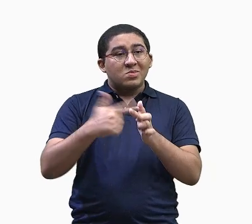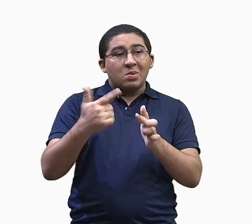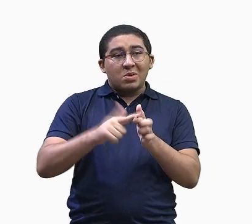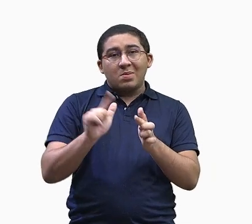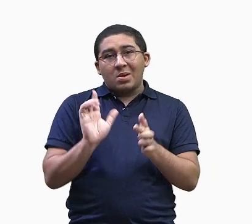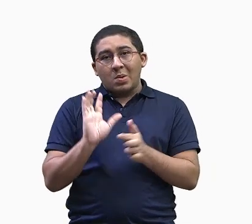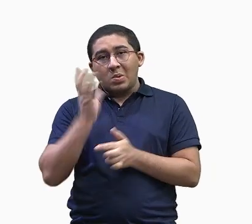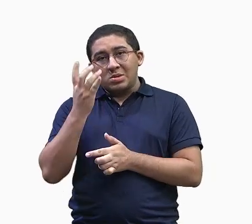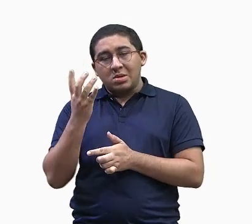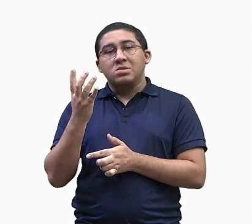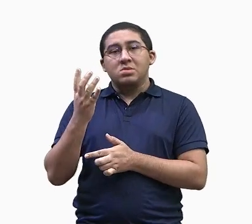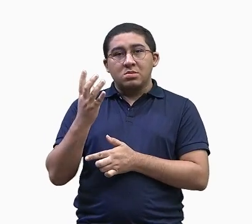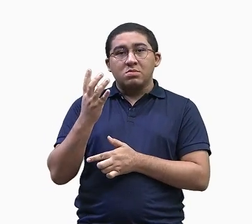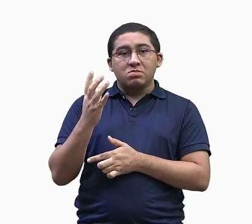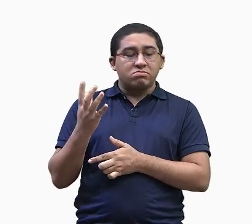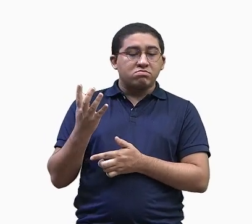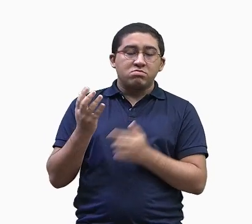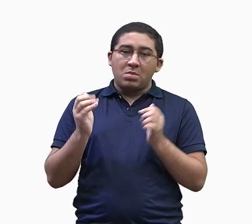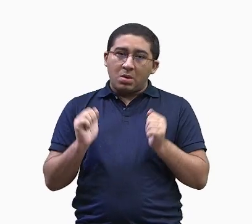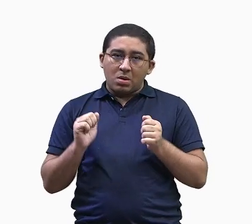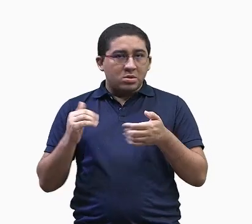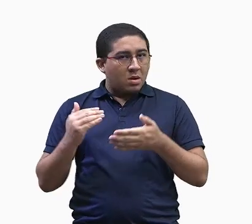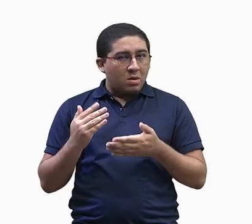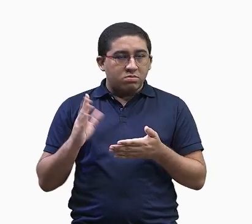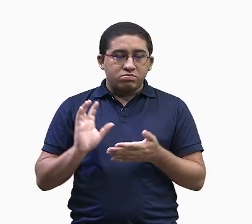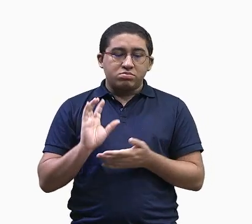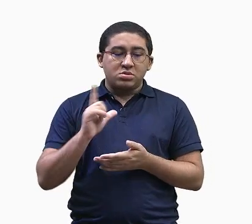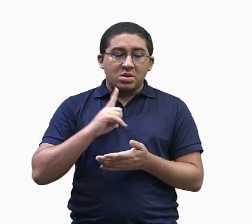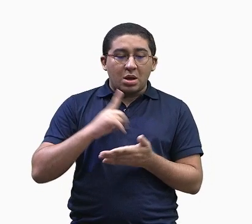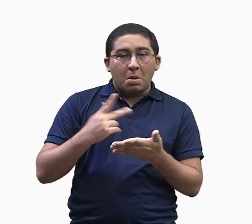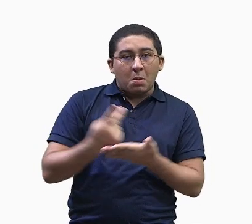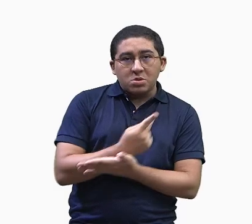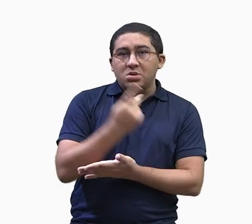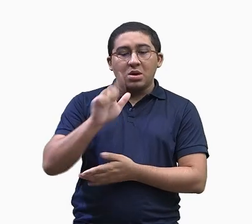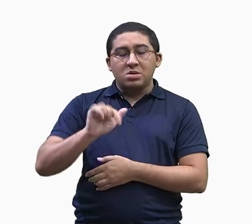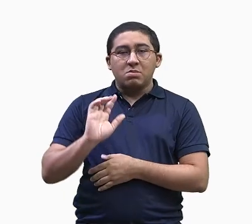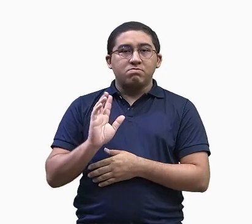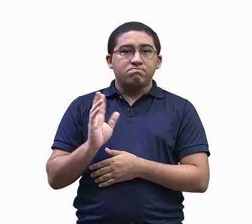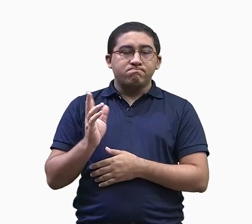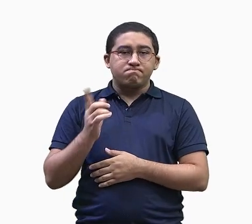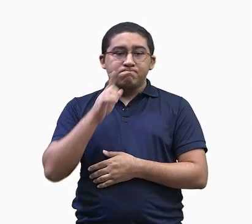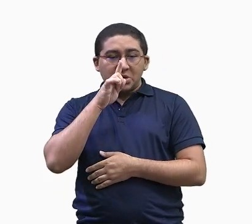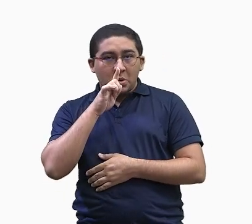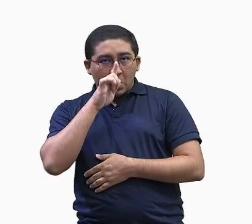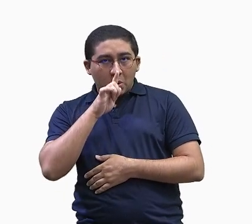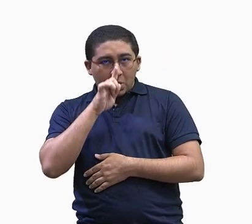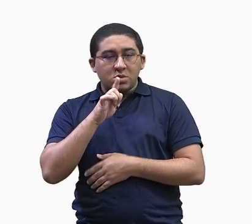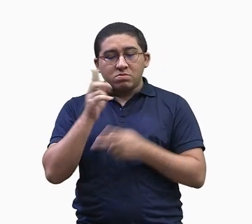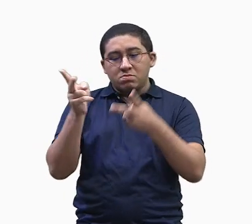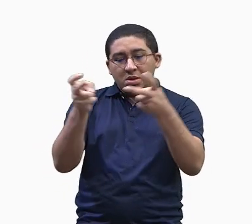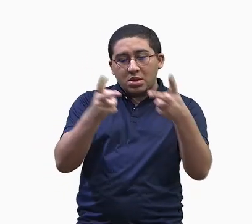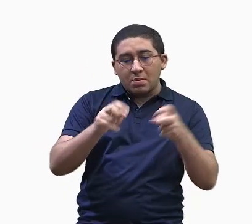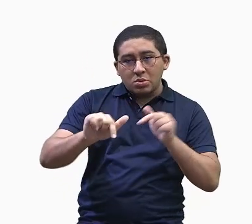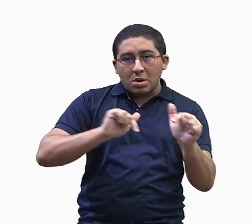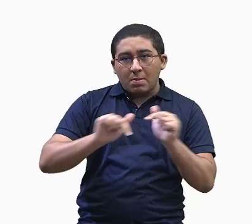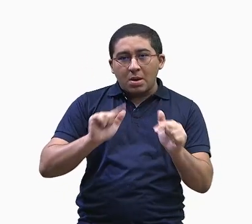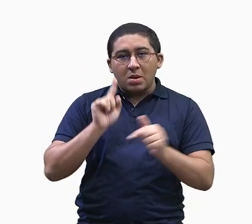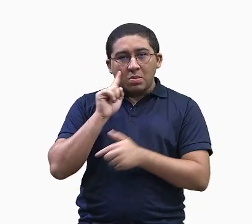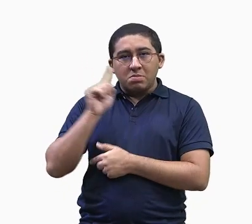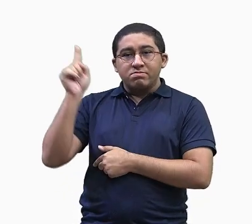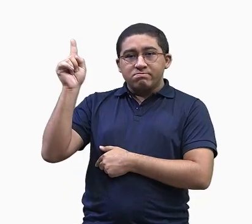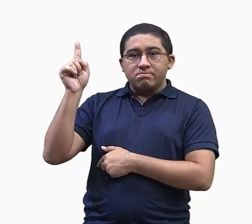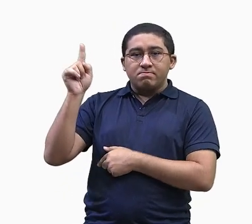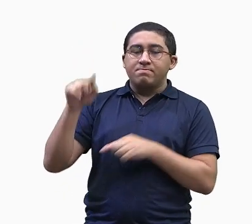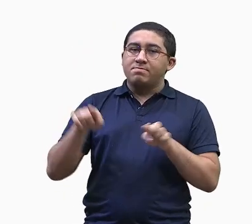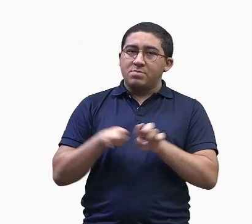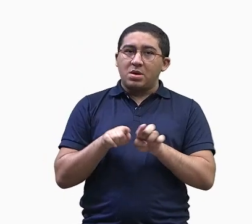mineradoras, que também podem ocorrer, uma atividade perigosa, né, como a gente pode observar aí em algumas dessas imagens, e isso também